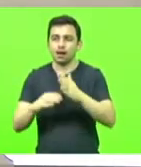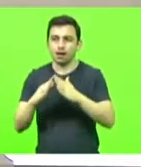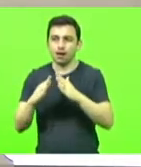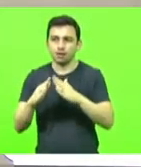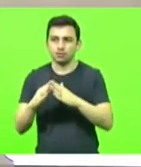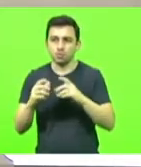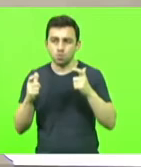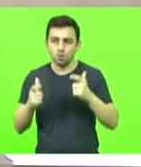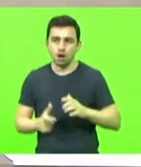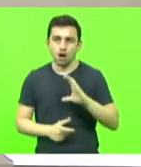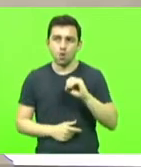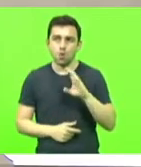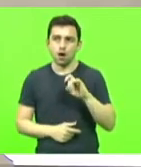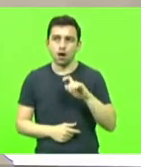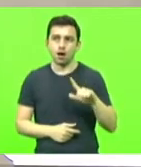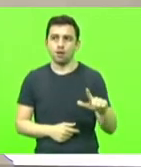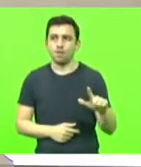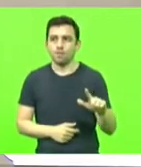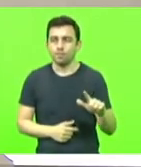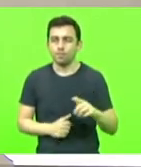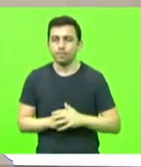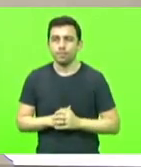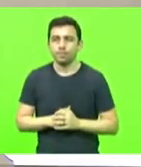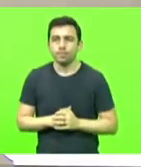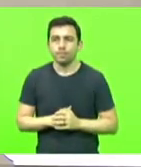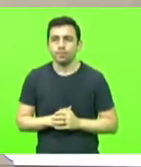Sul. Em discussão,